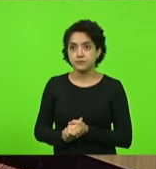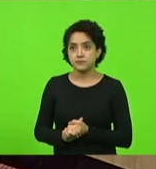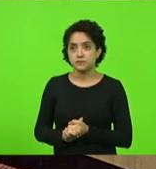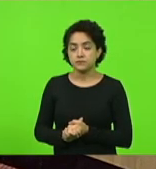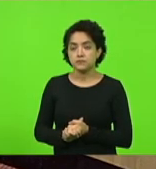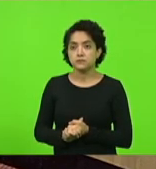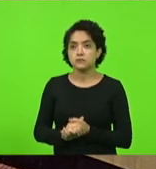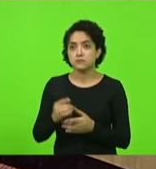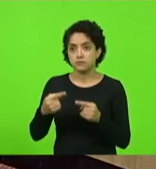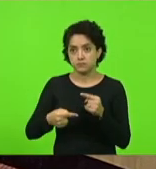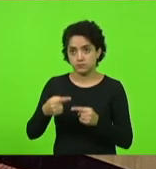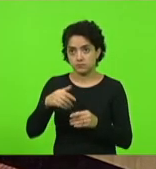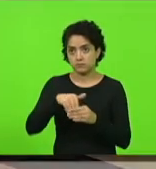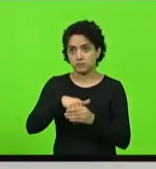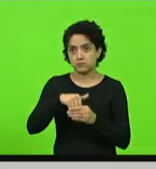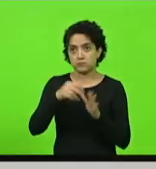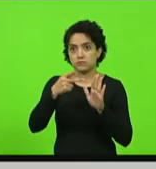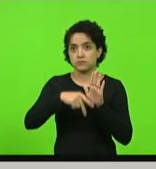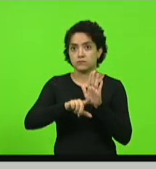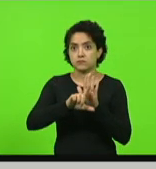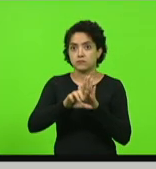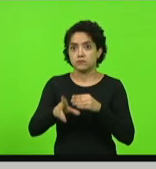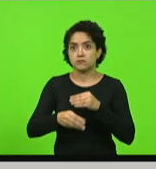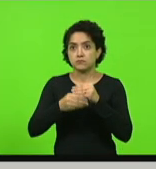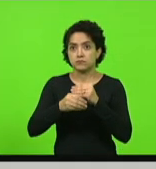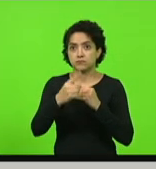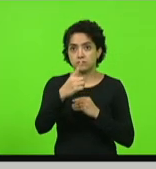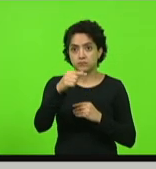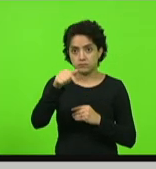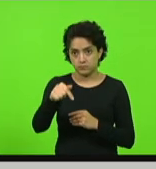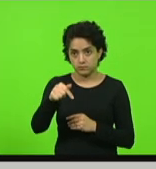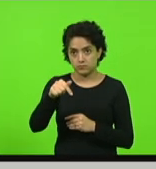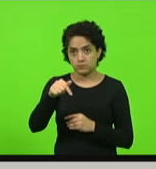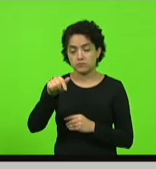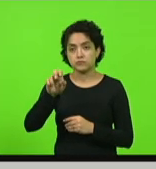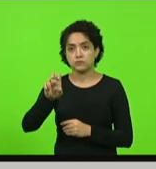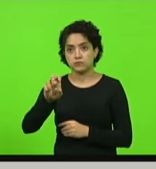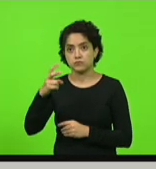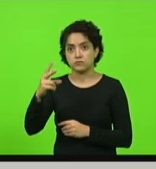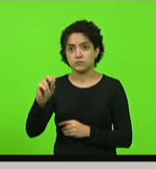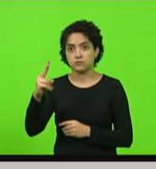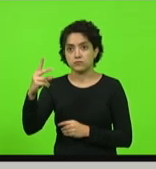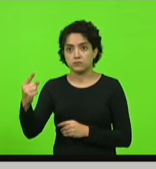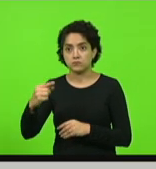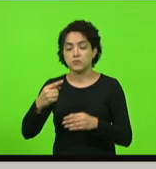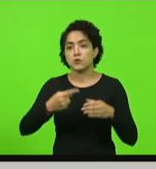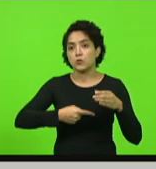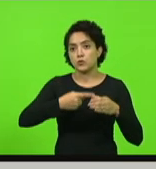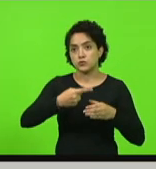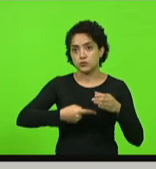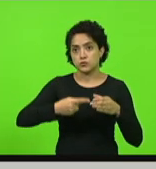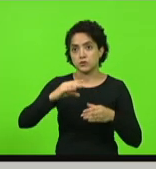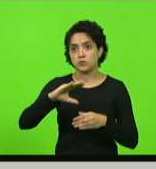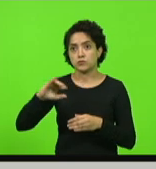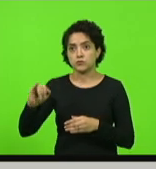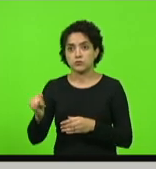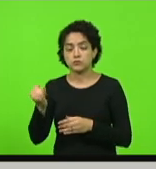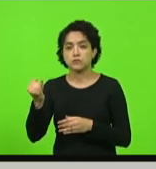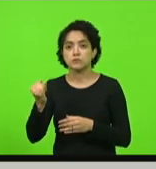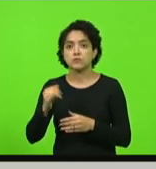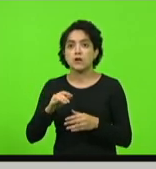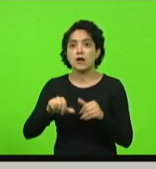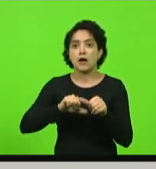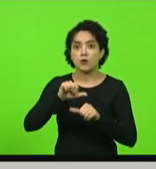Discussão e votação em primeiro turno do projeto de lei complementar 17.5 de 2021, autor Comissão de Constituição e Justiça.